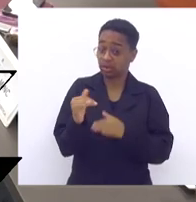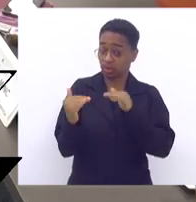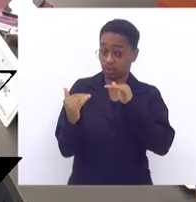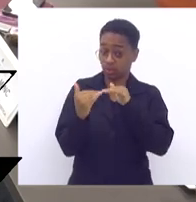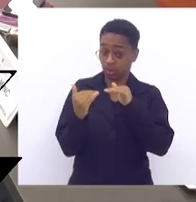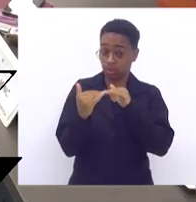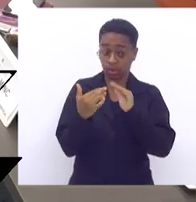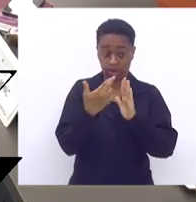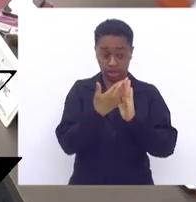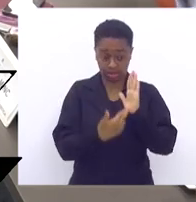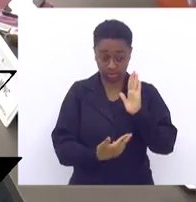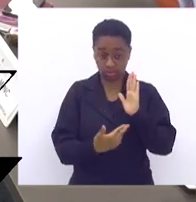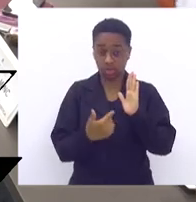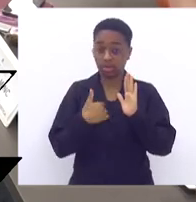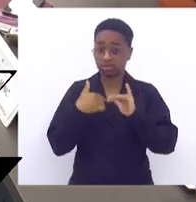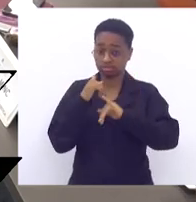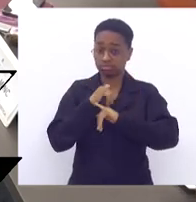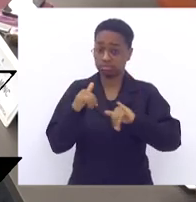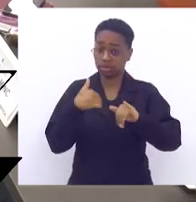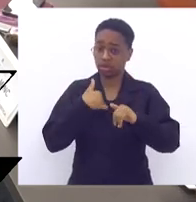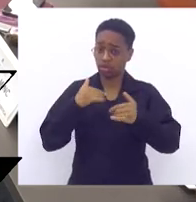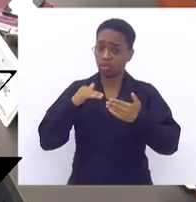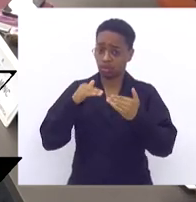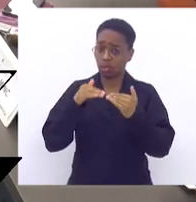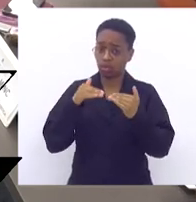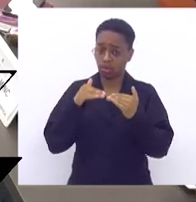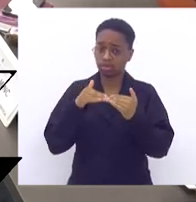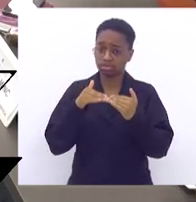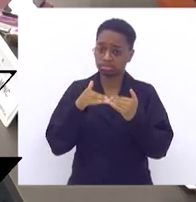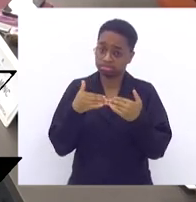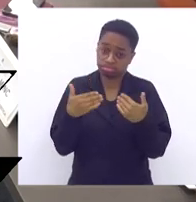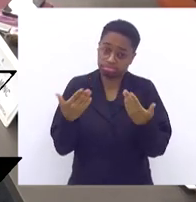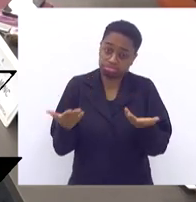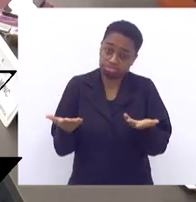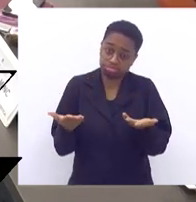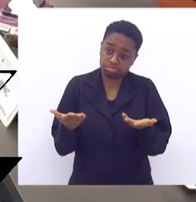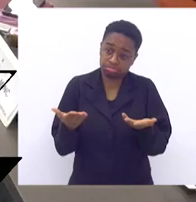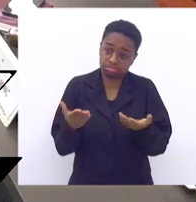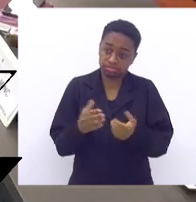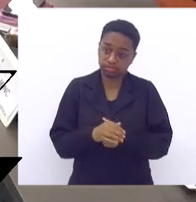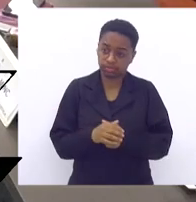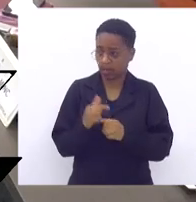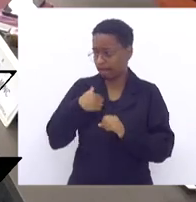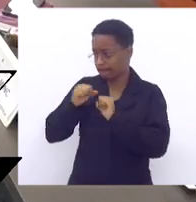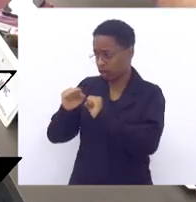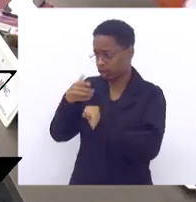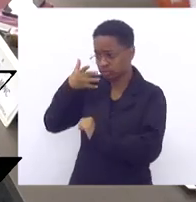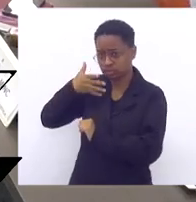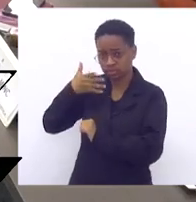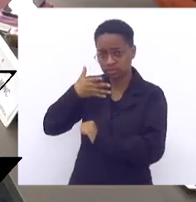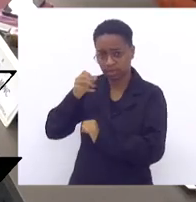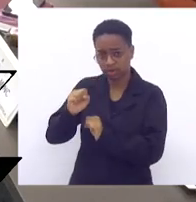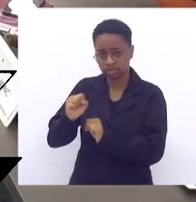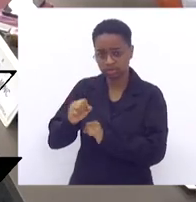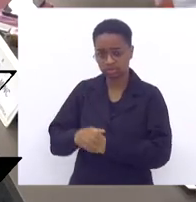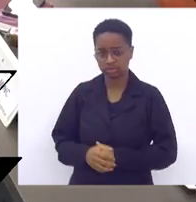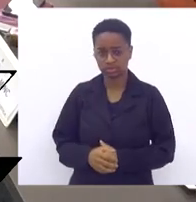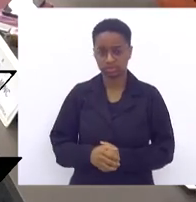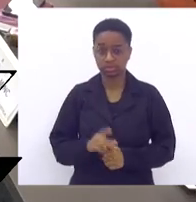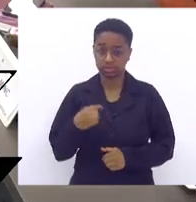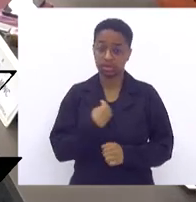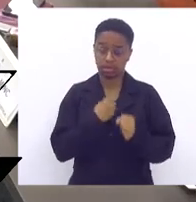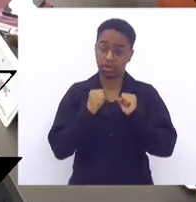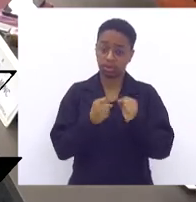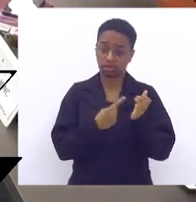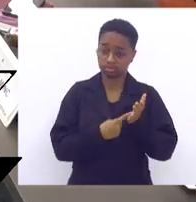do relator, eu quero dizer que eu já manifesto minha concordância. Então, se for possível, me permite uma parte, doutor Serginho. Incluir a gente podia também acordar, sim, e